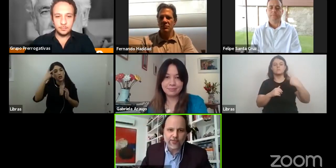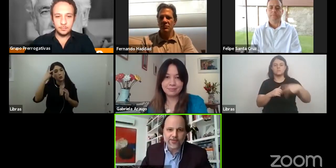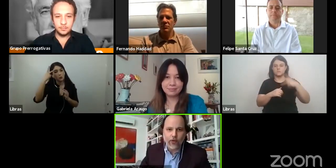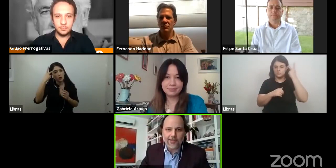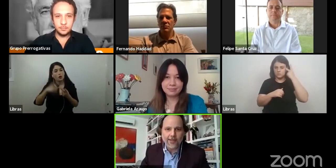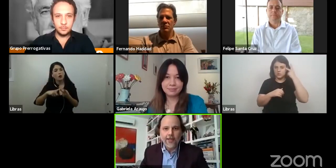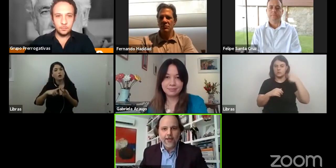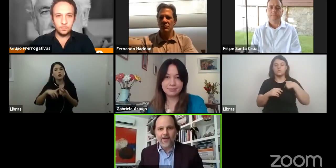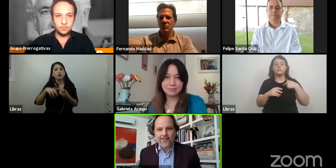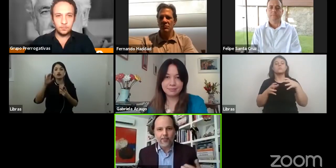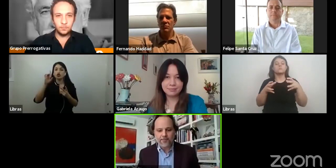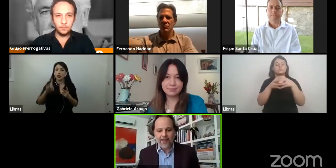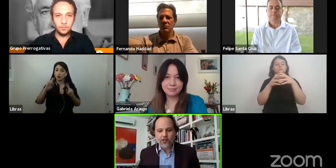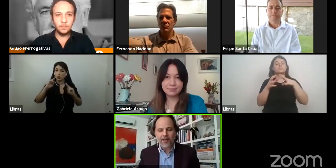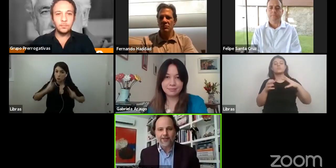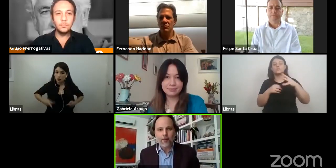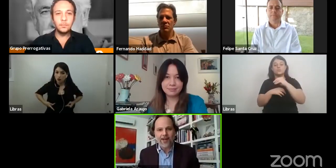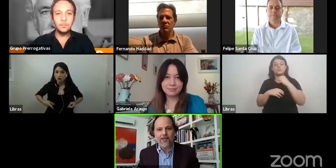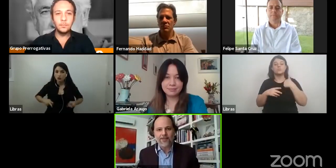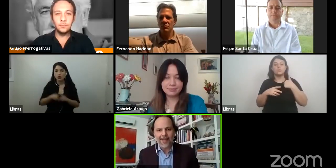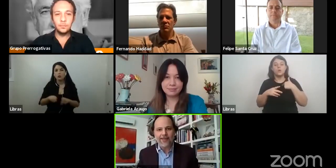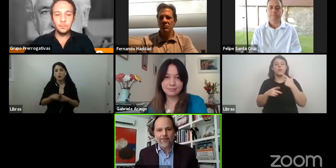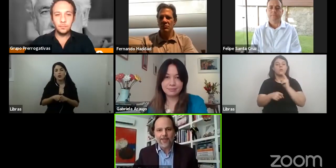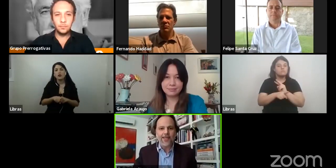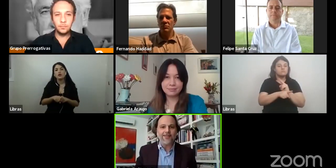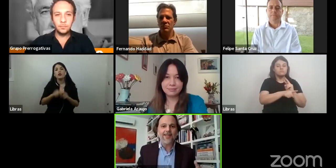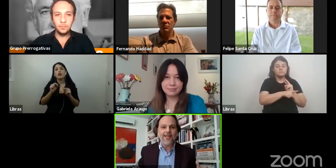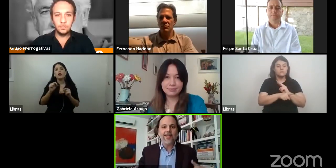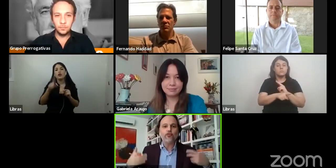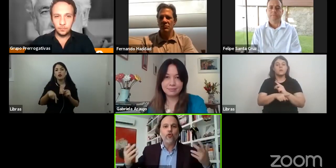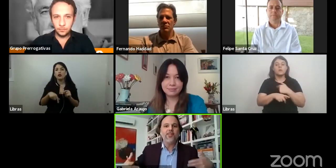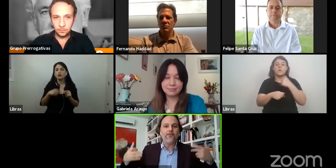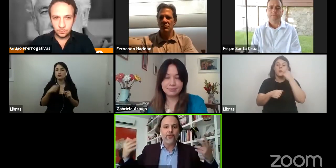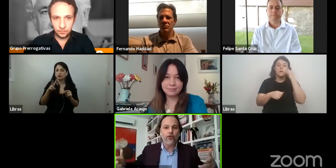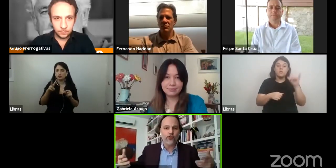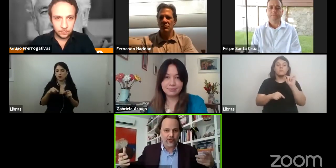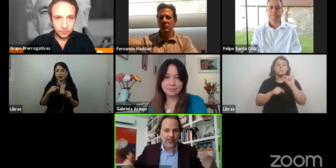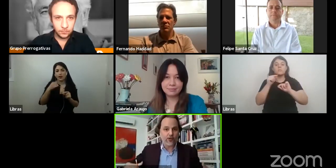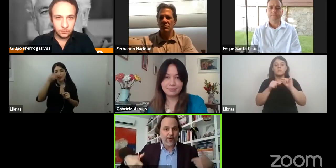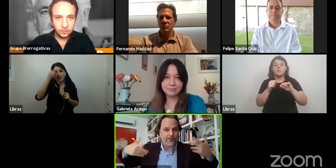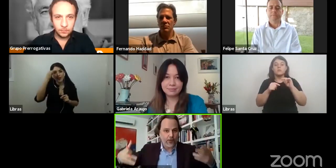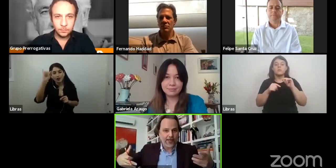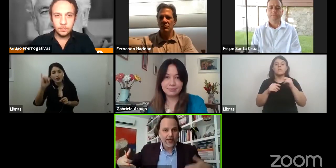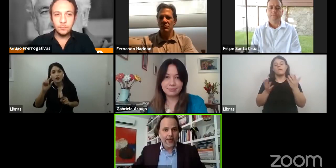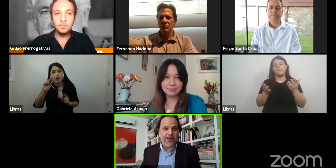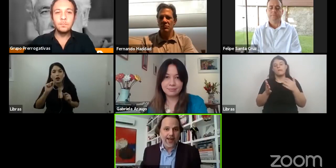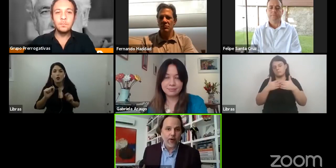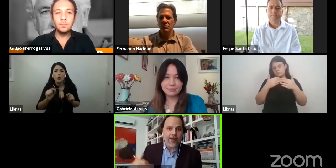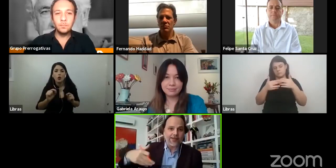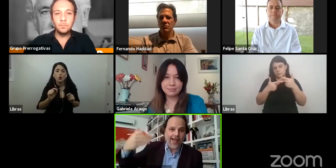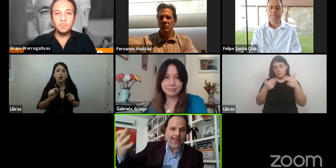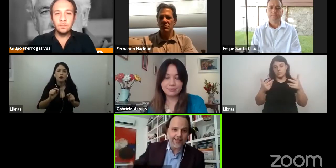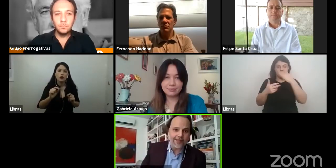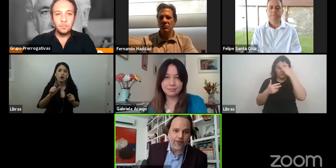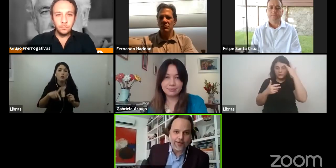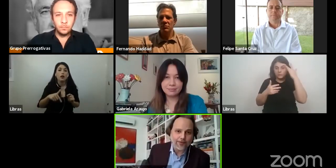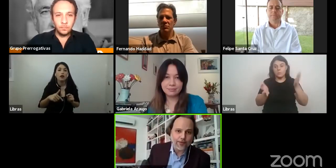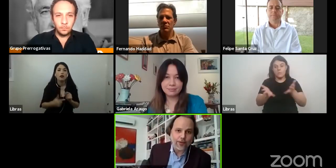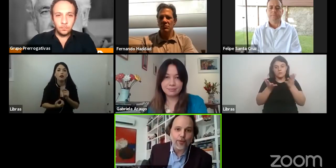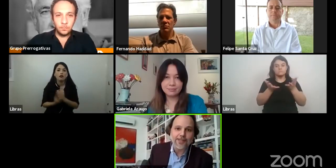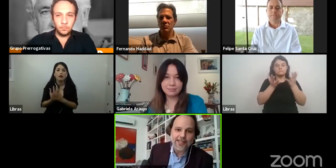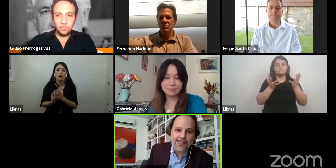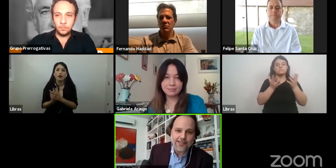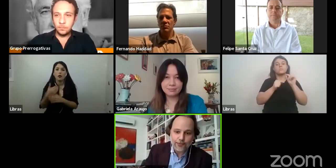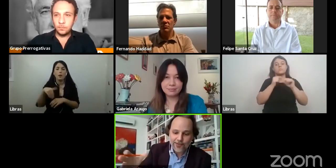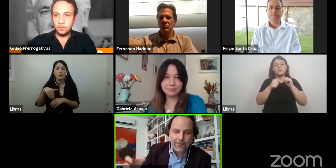de Direitos Humanos da Ordem, fazendo uma espécie de plantão para evitar, enfim, que se criem subterfúgios, sejam quais forem, para aumentar ainda, talvez,